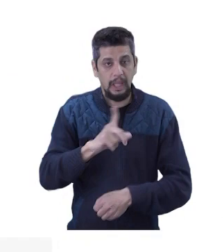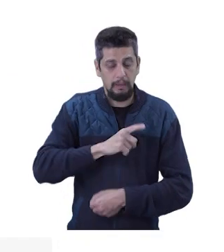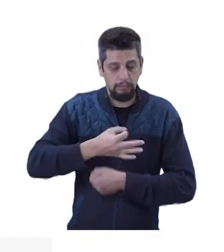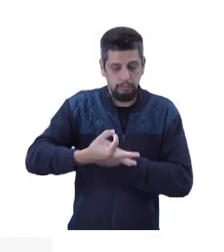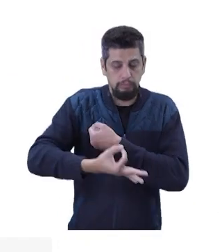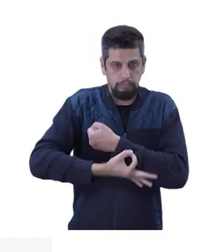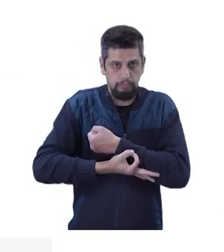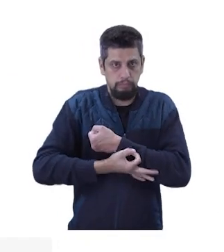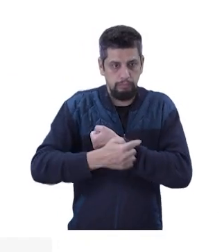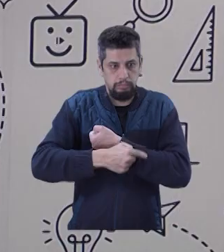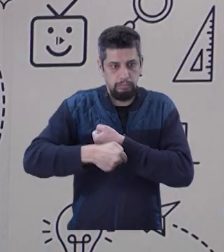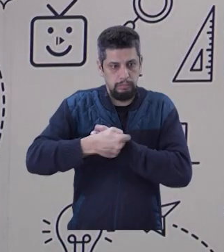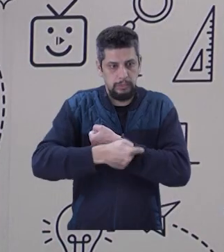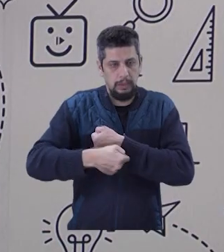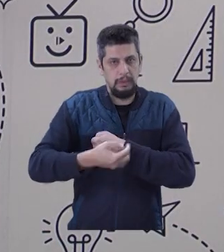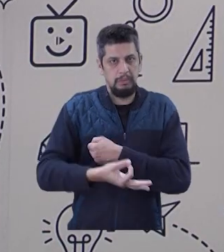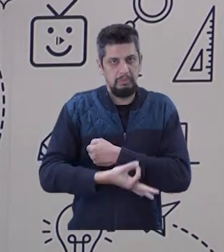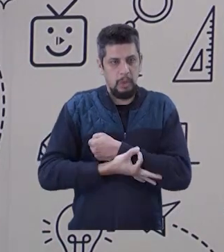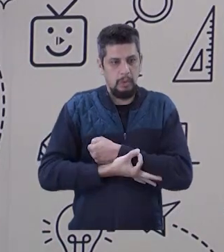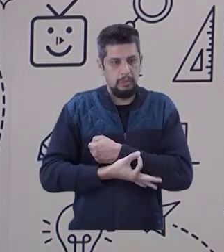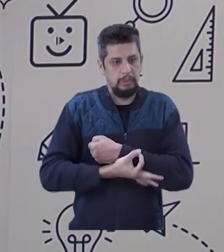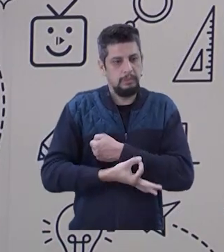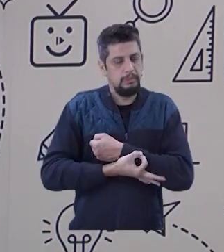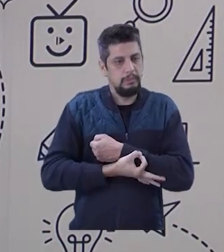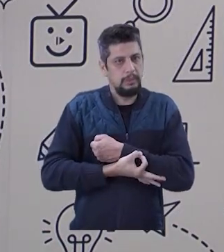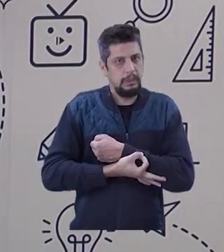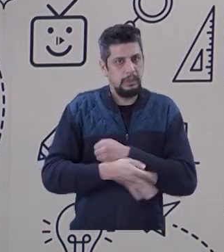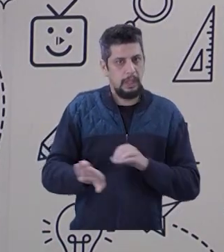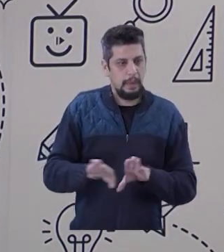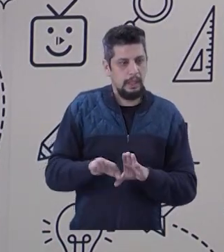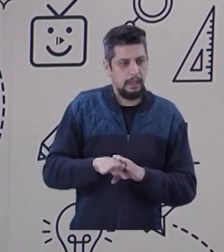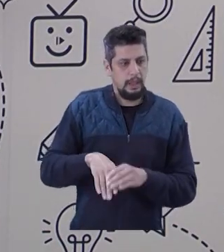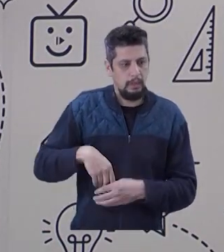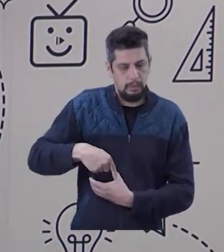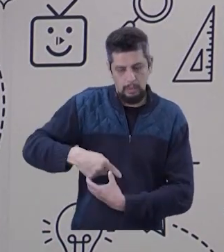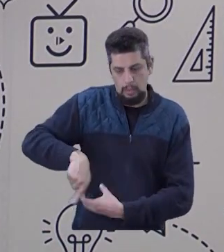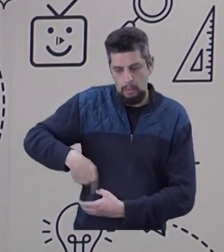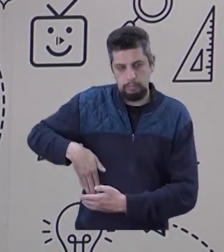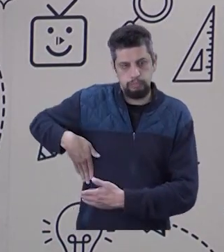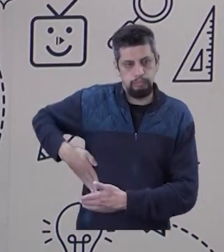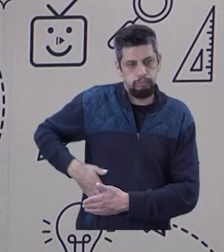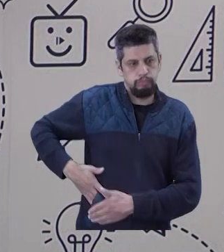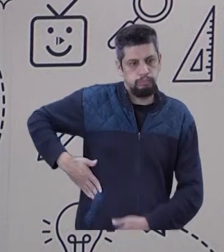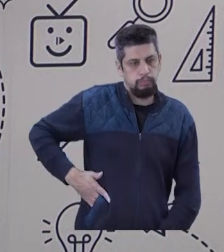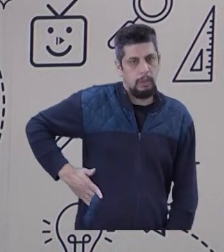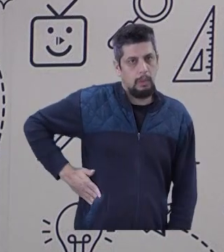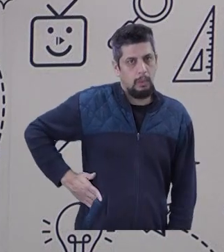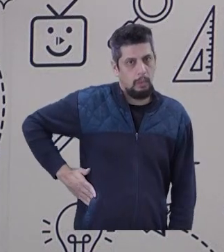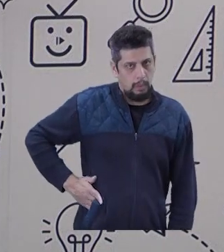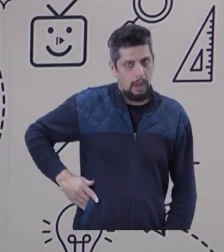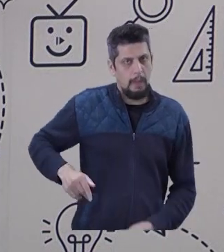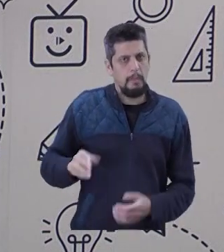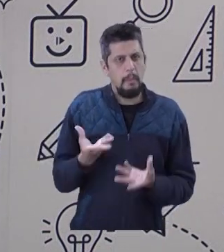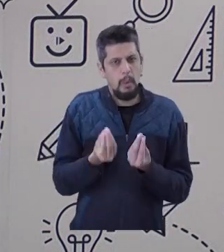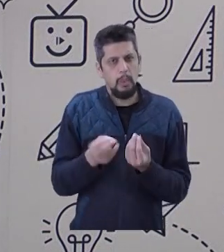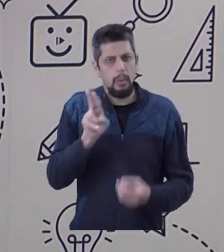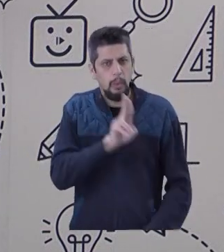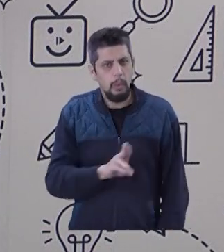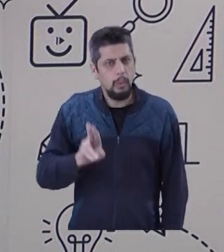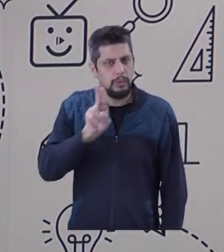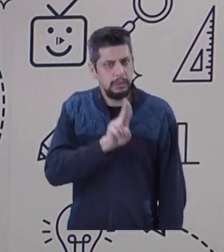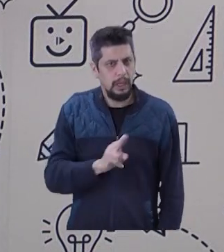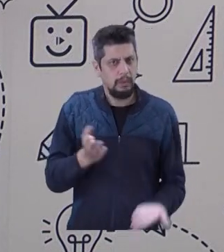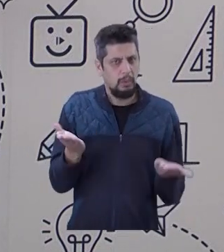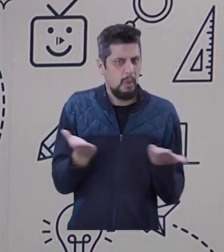um relógio de pulso. De pulso. O relógio de bolso. Relógio de bolso era muito utilizado,